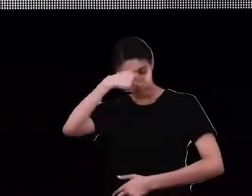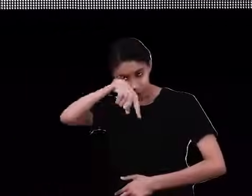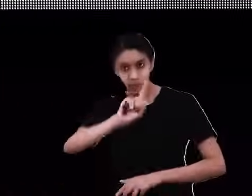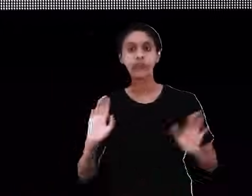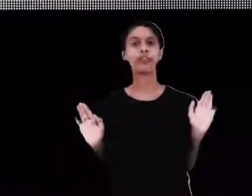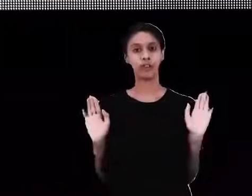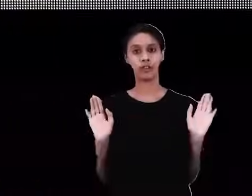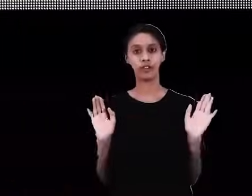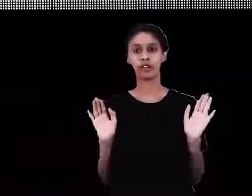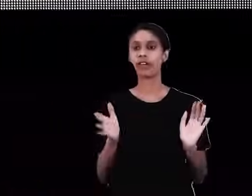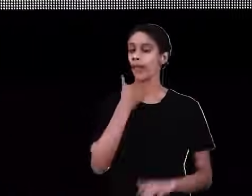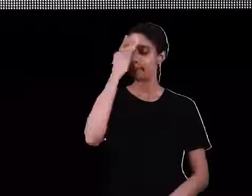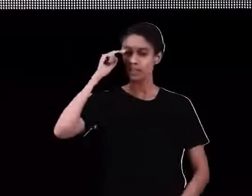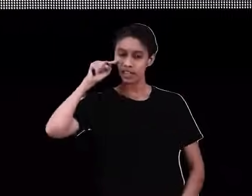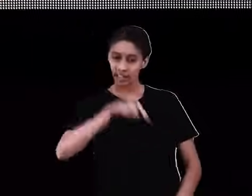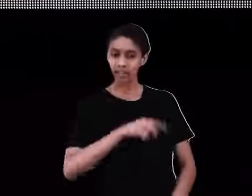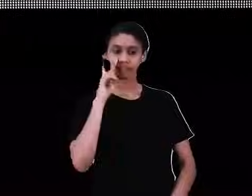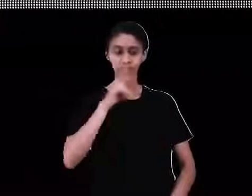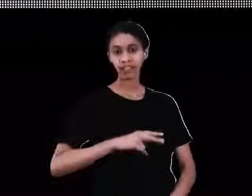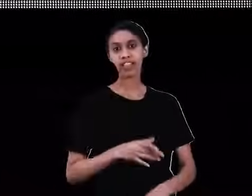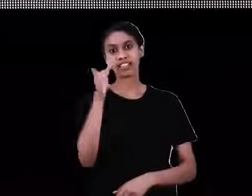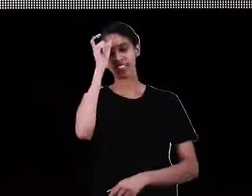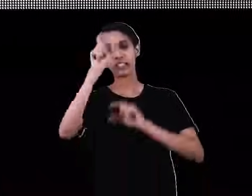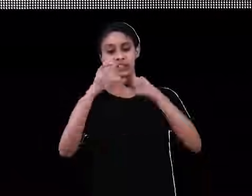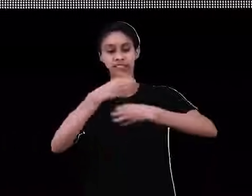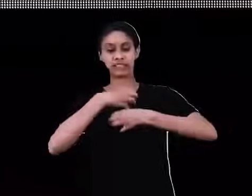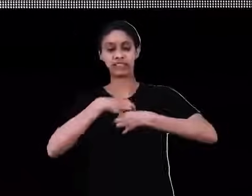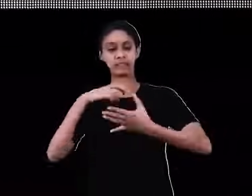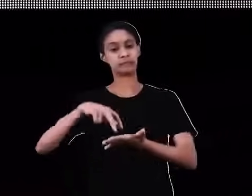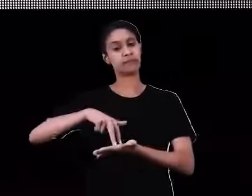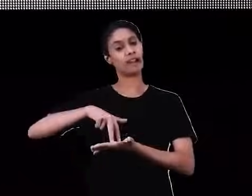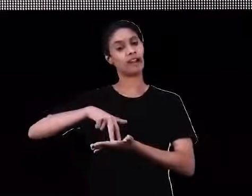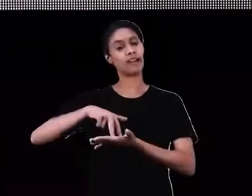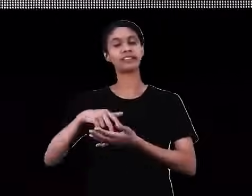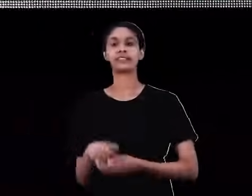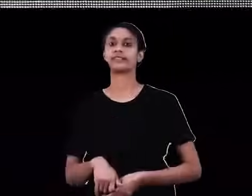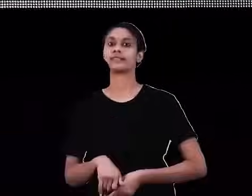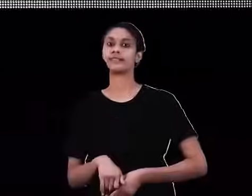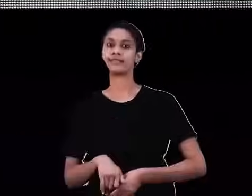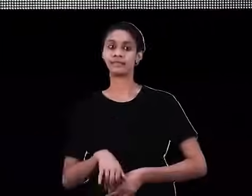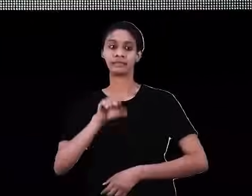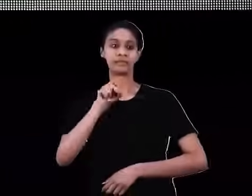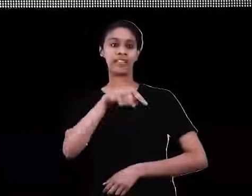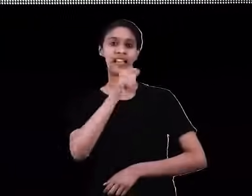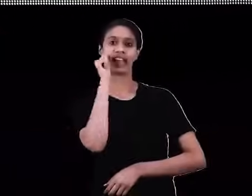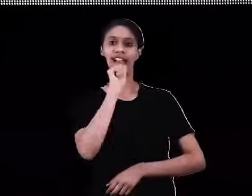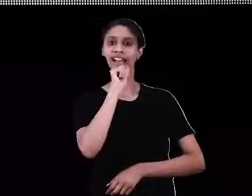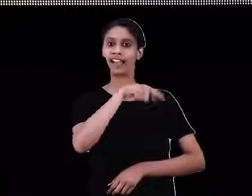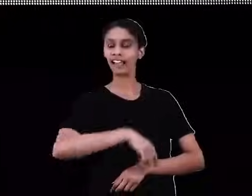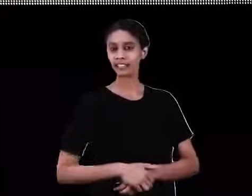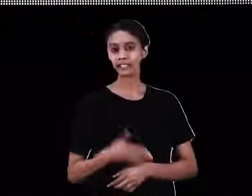vai me escutar? É ele, é o diabo se treme todinho, ó. Eita, pega essa pequenininha. Entendeu o recado,